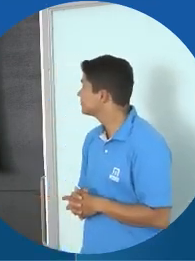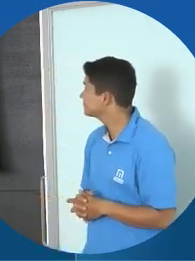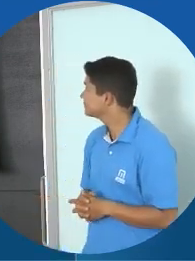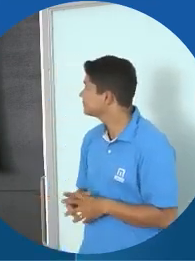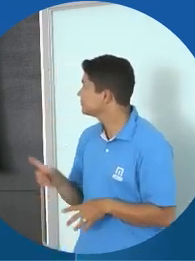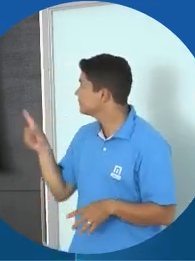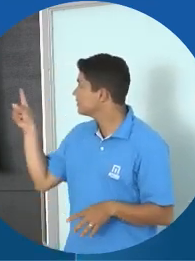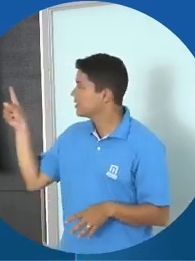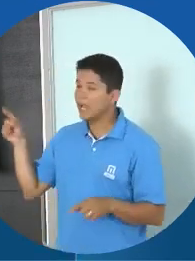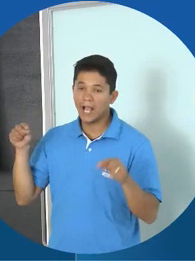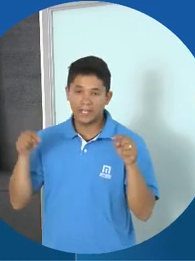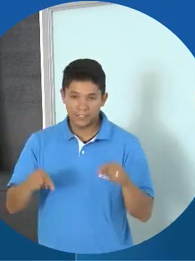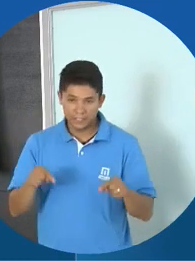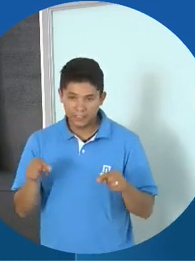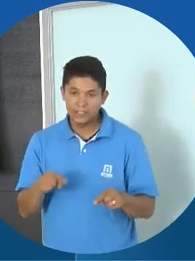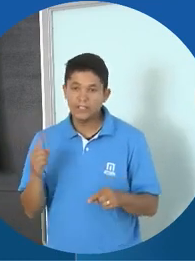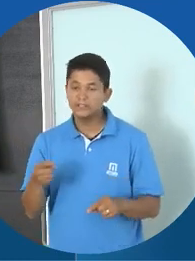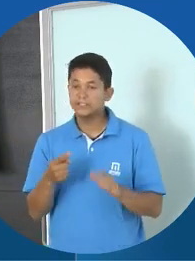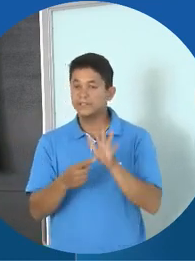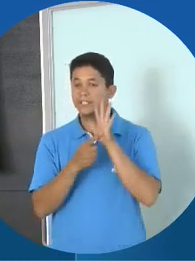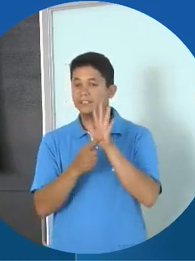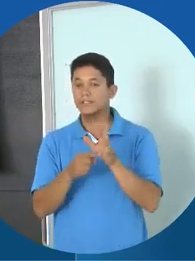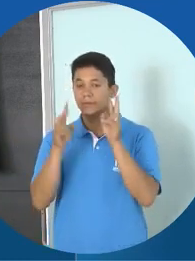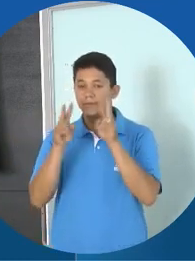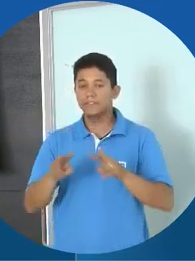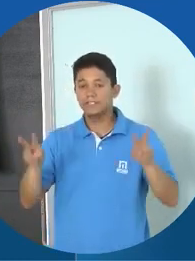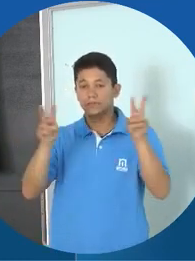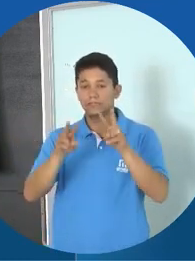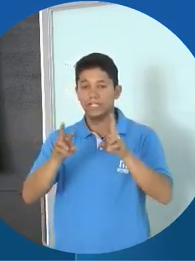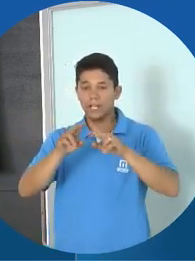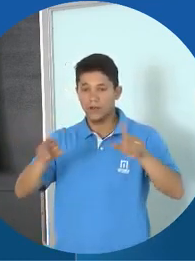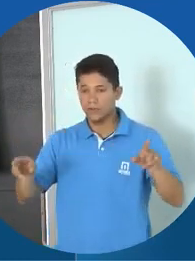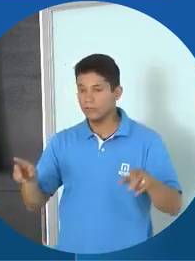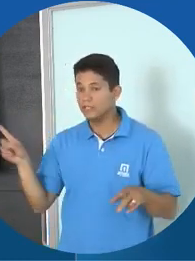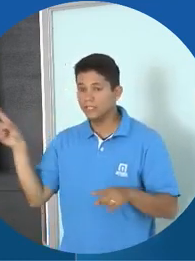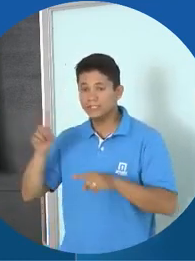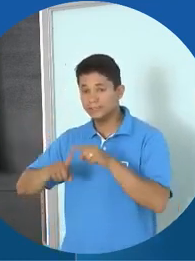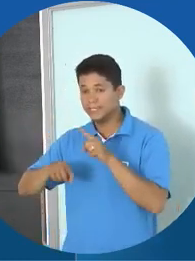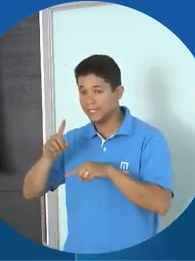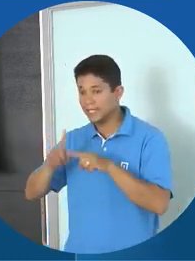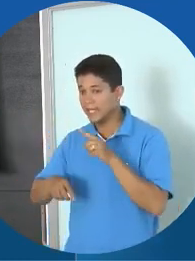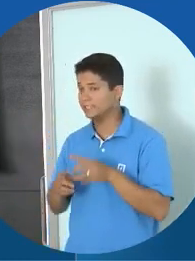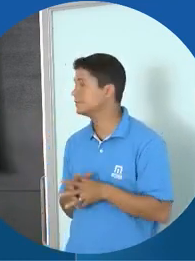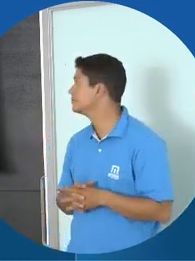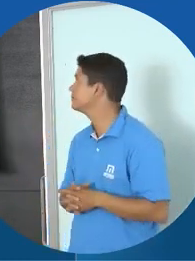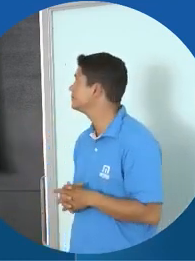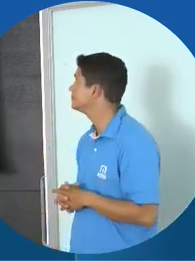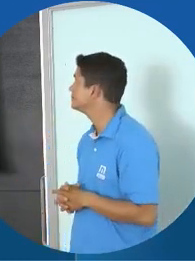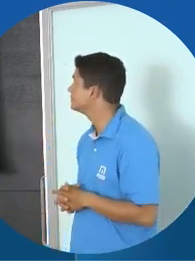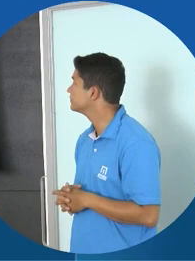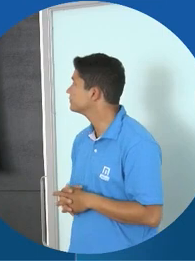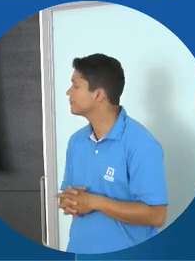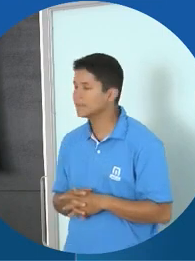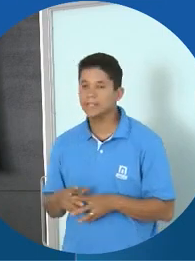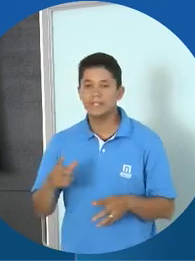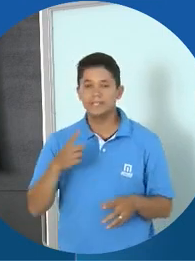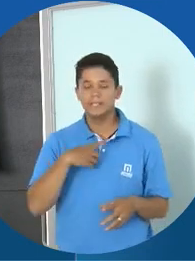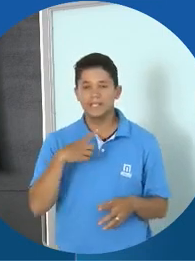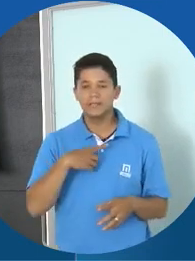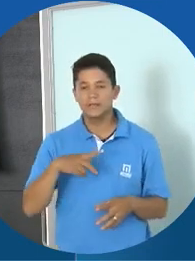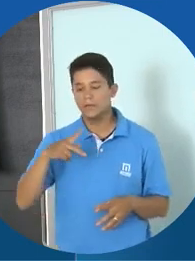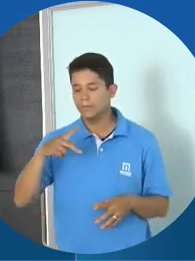Aqui a gente pode trazer um pouco de uma visão geral desses materiais. A gente tem o poliuretano, como a gente falou, que